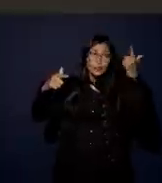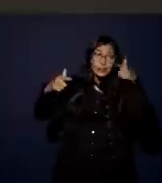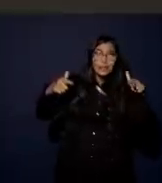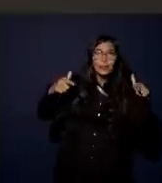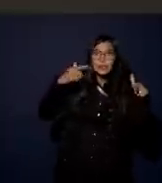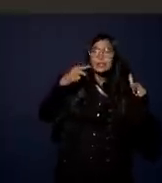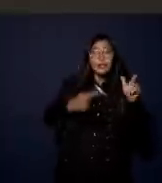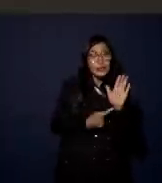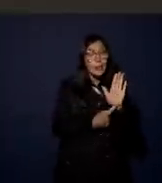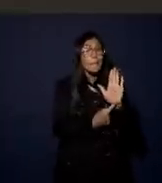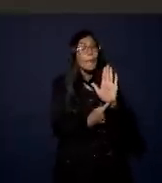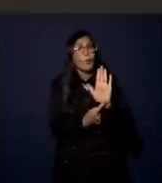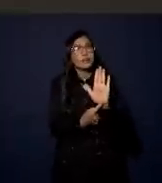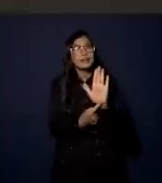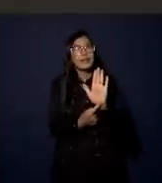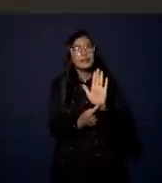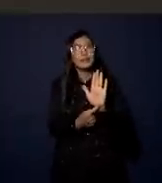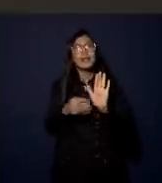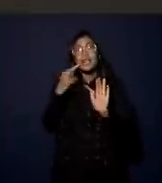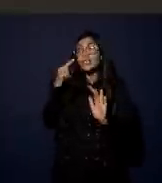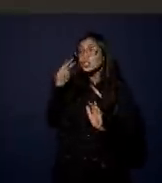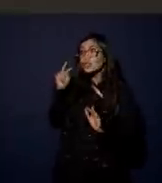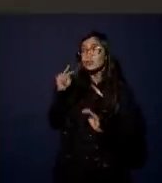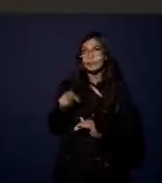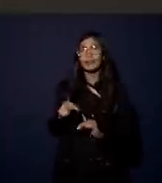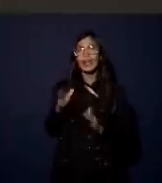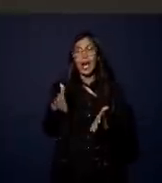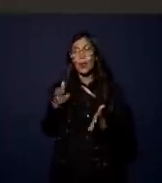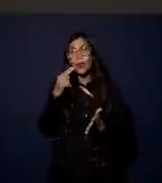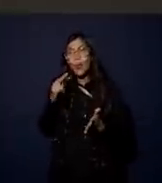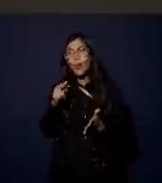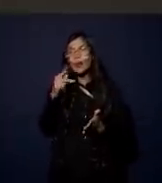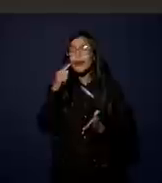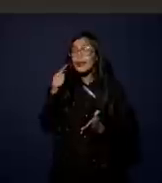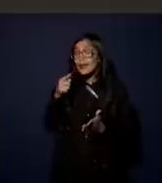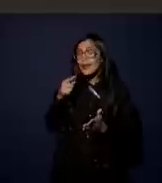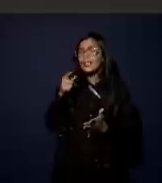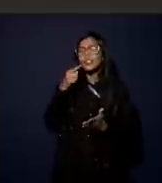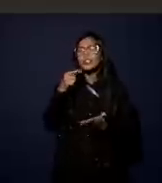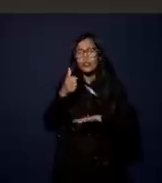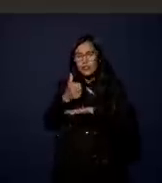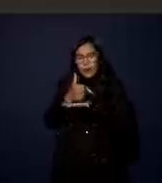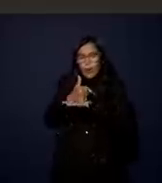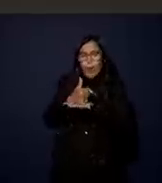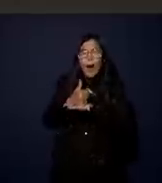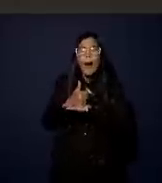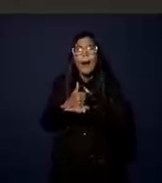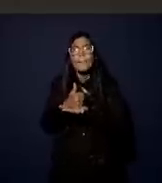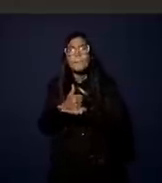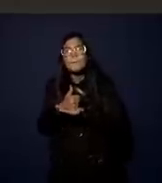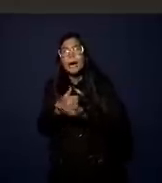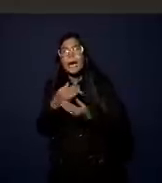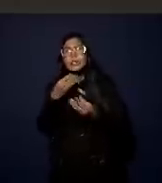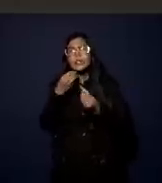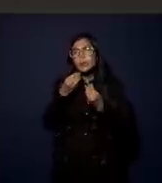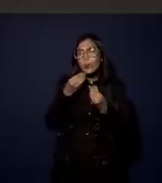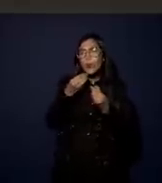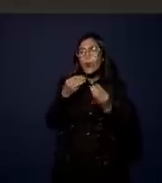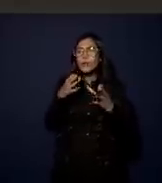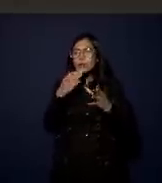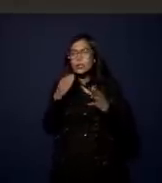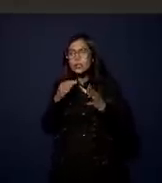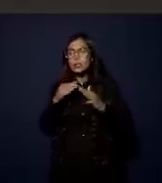já revelou Então a gente vai ver uma consolidação que diz respeito a essa acomodação